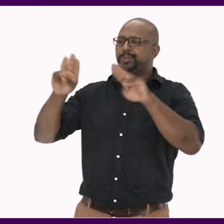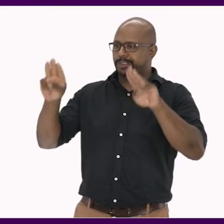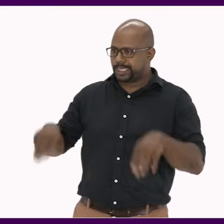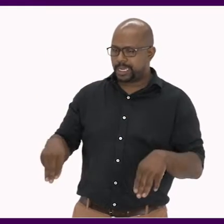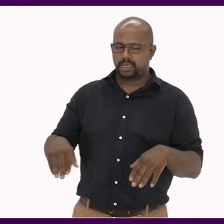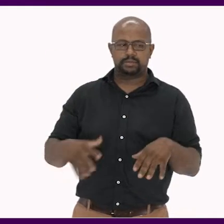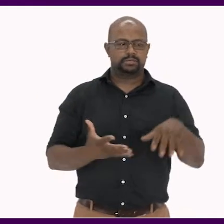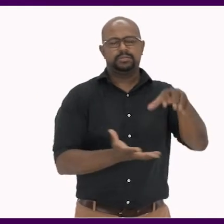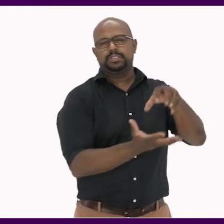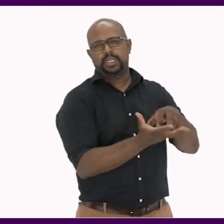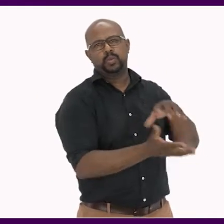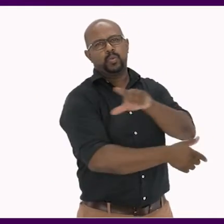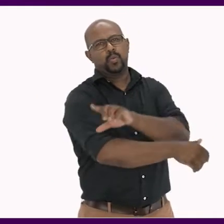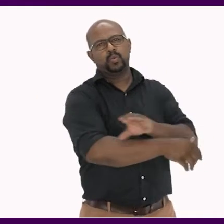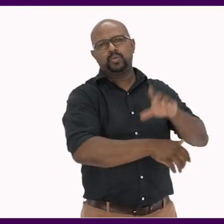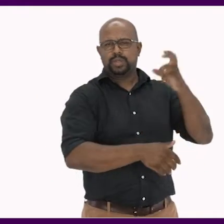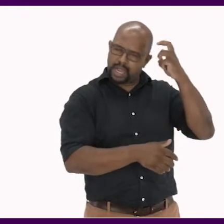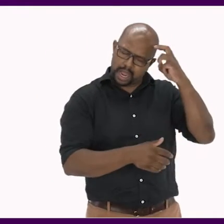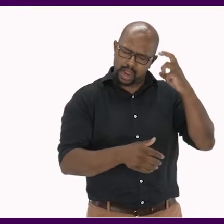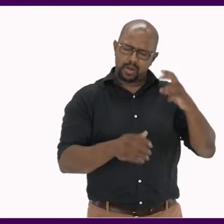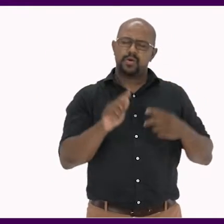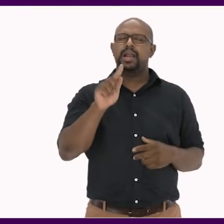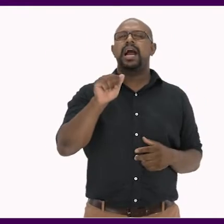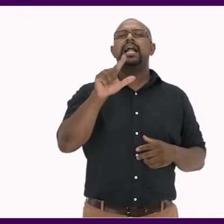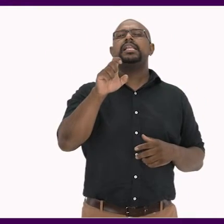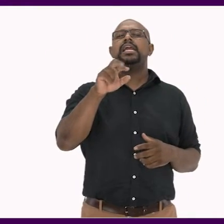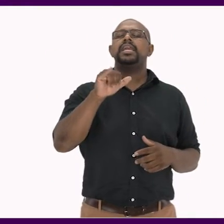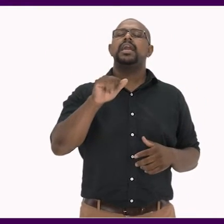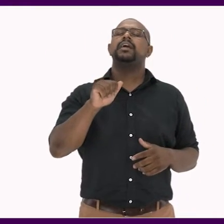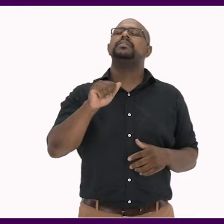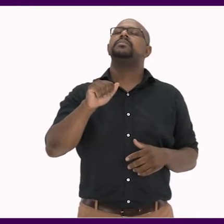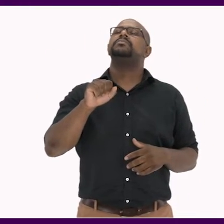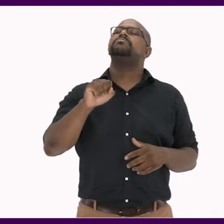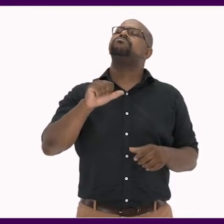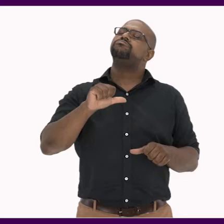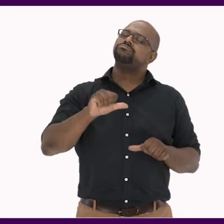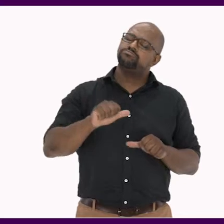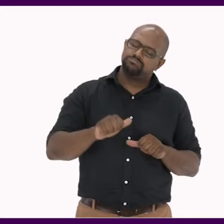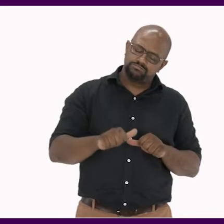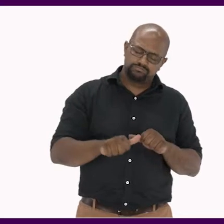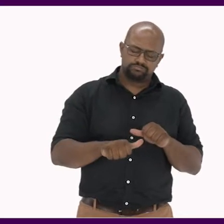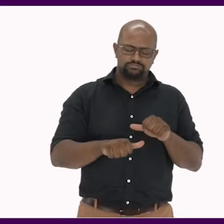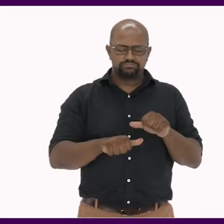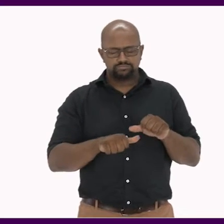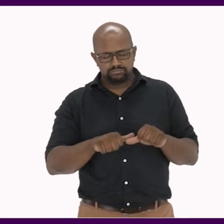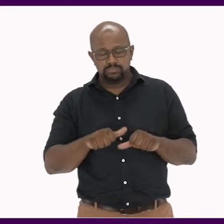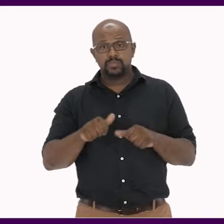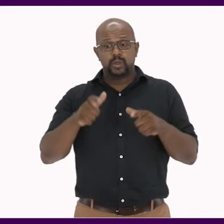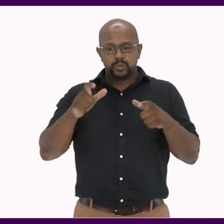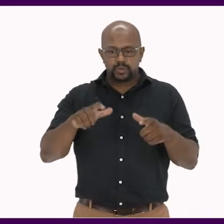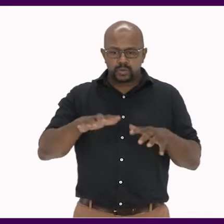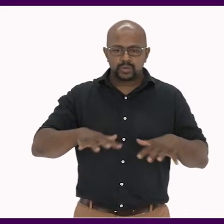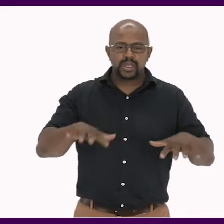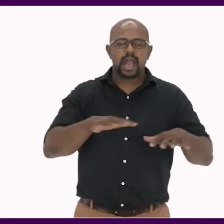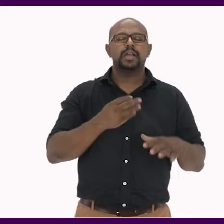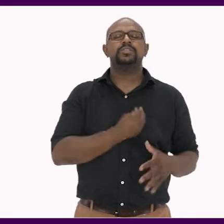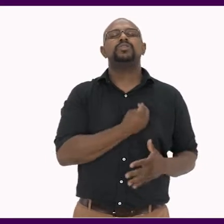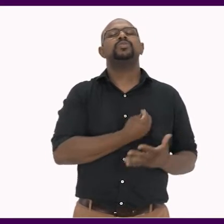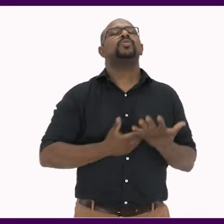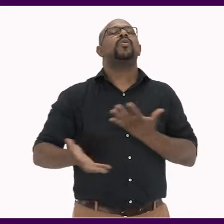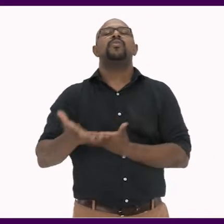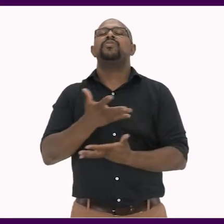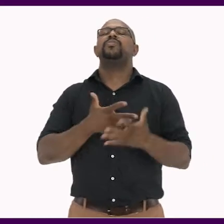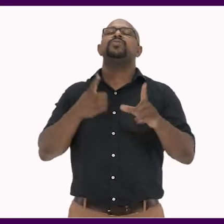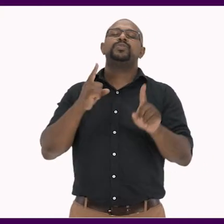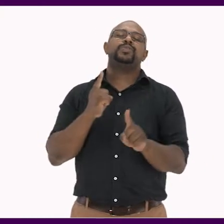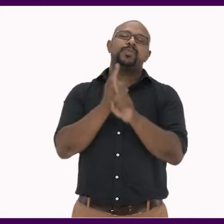desses centros culturais e galerias foram se transformando e passaram a ser também um local de convívio